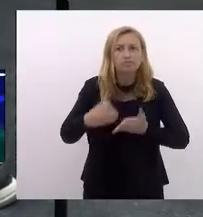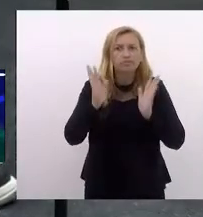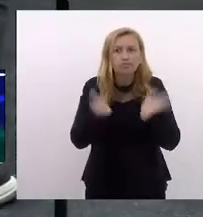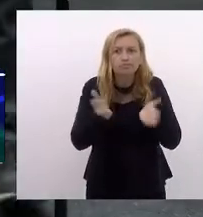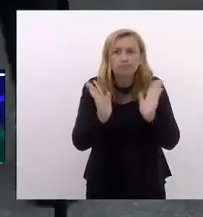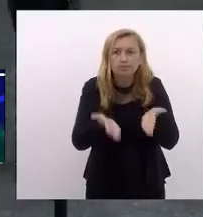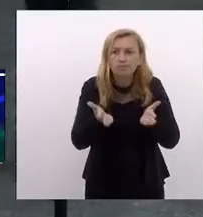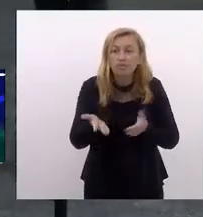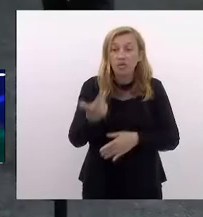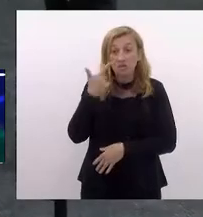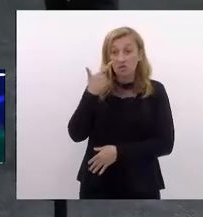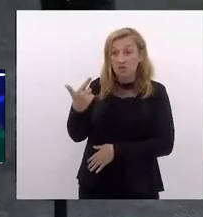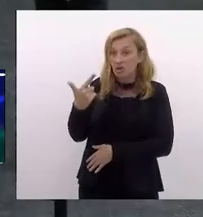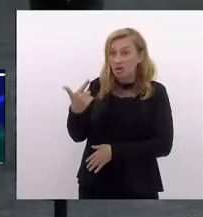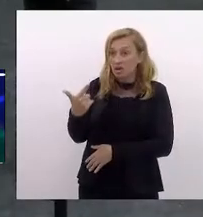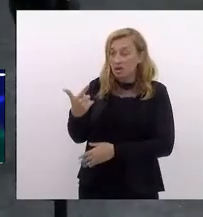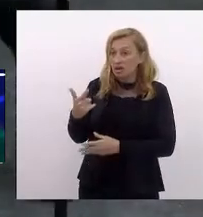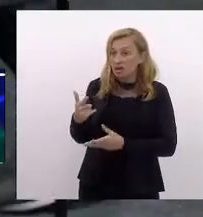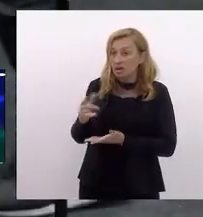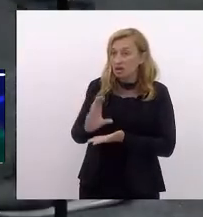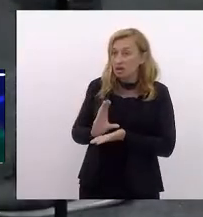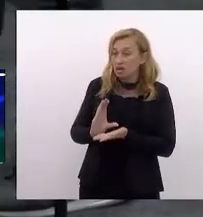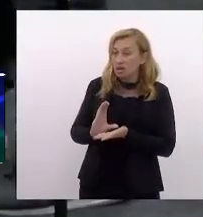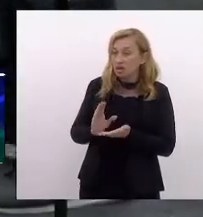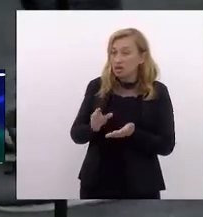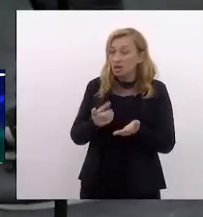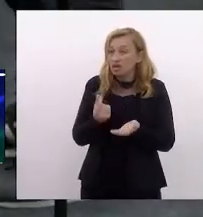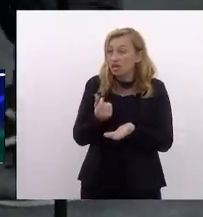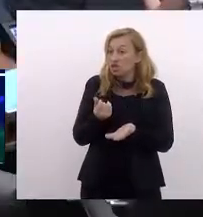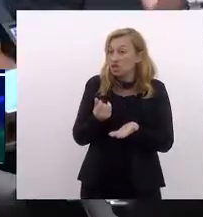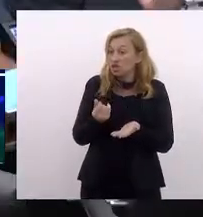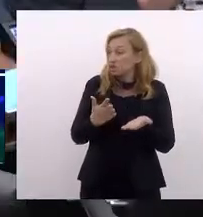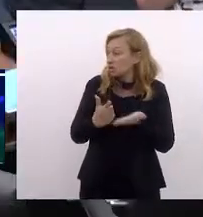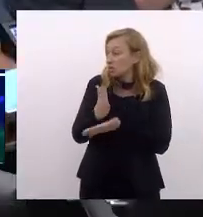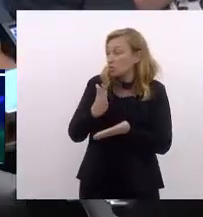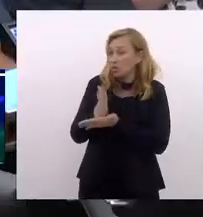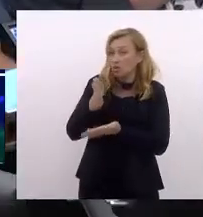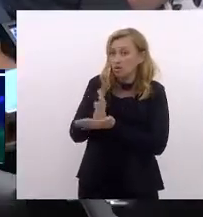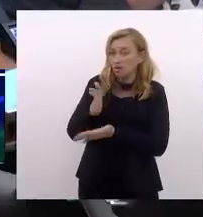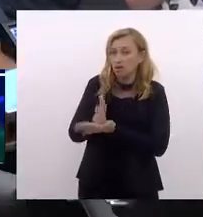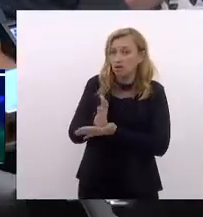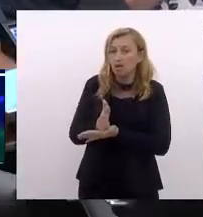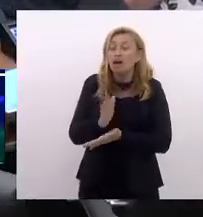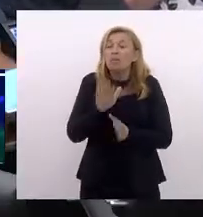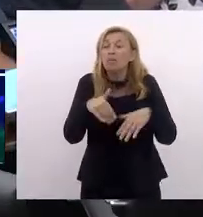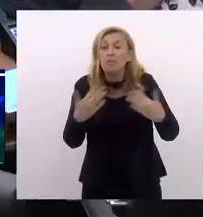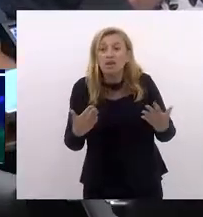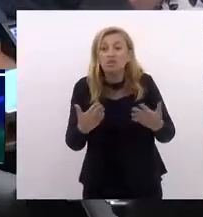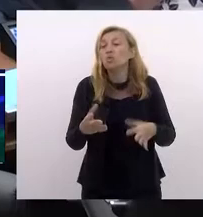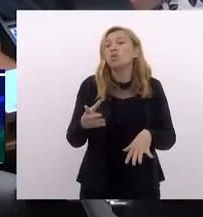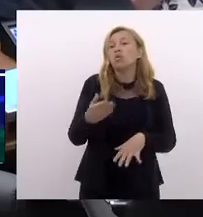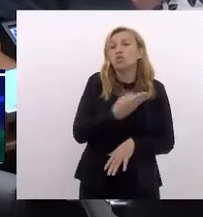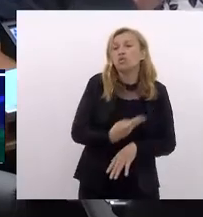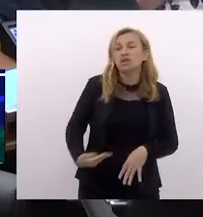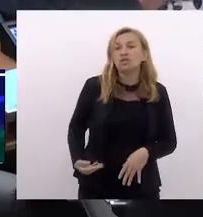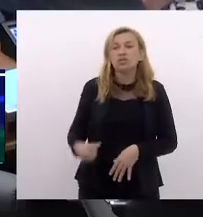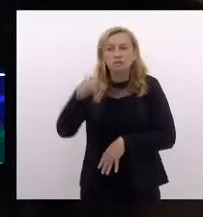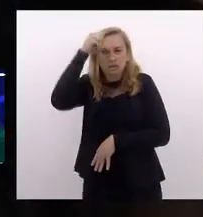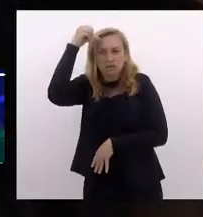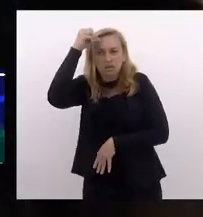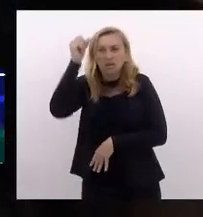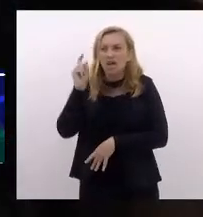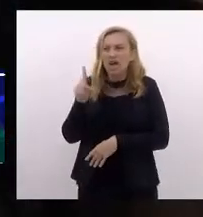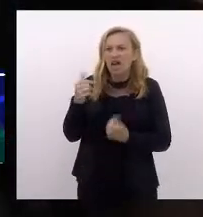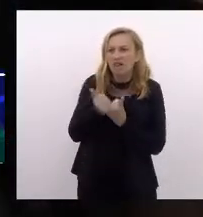agora você vê essas contas que mandou aprovadas a mas o governador Cláudio Castro é vice